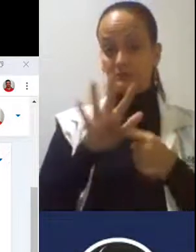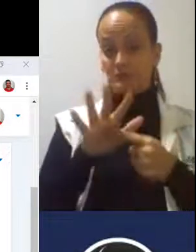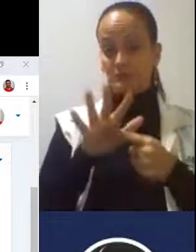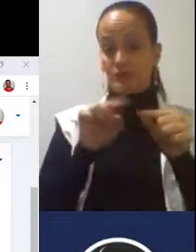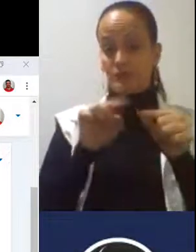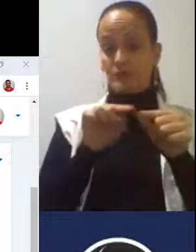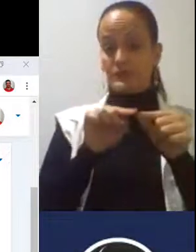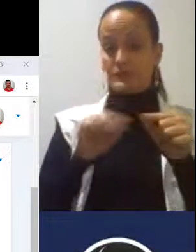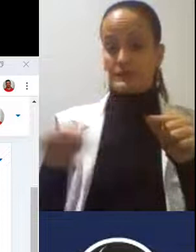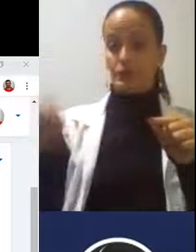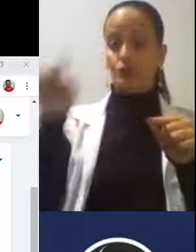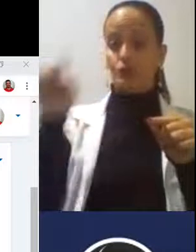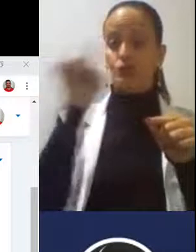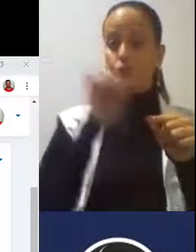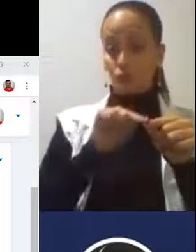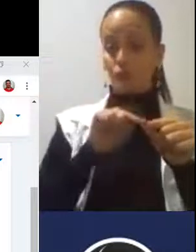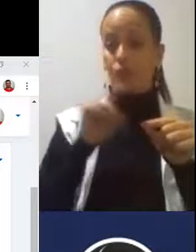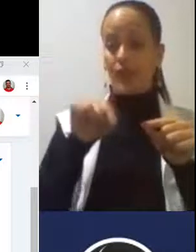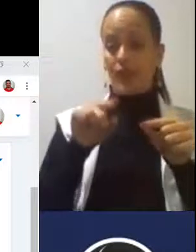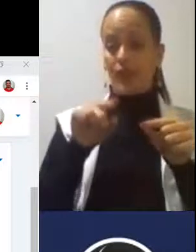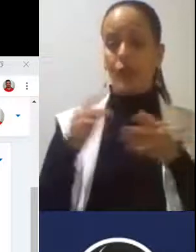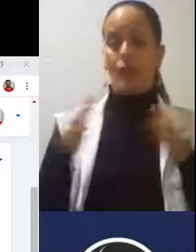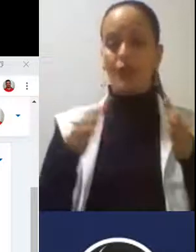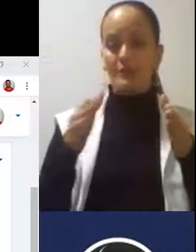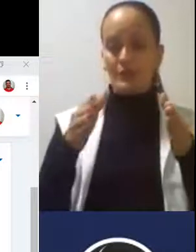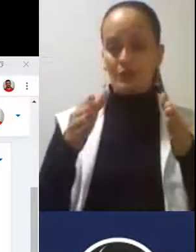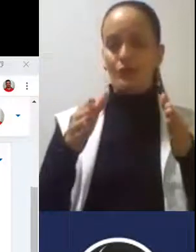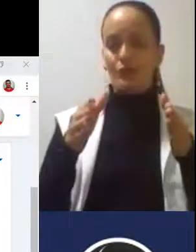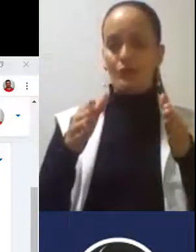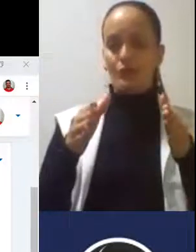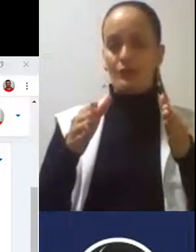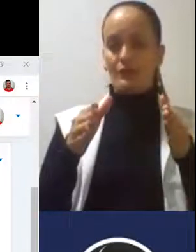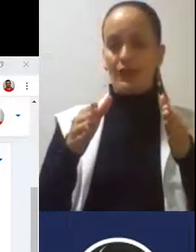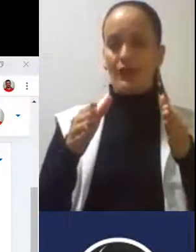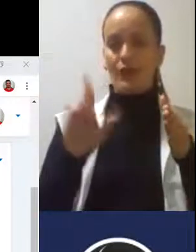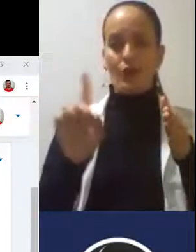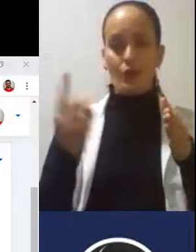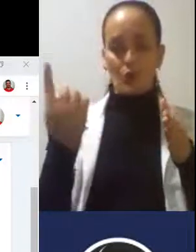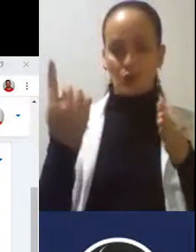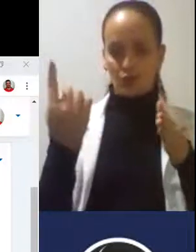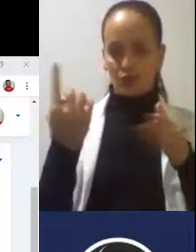aqui fechado, tranquilo? Então, aqui a gente tem o